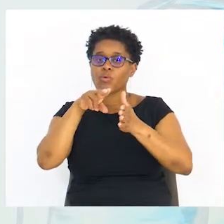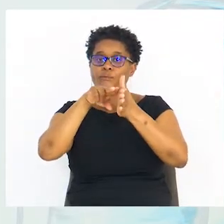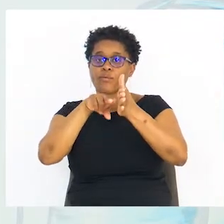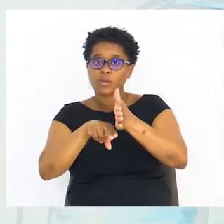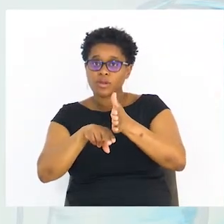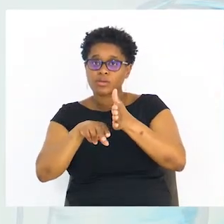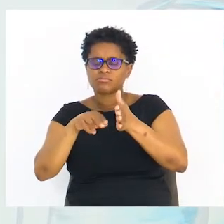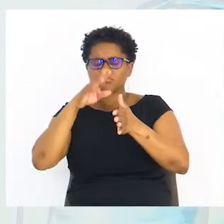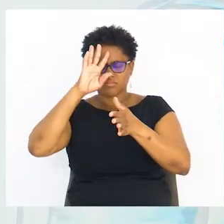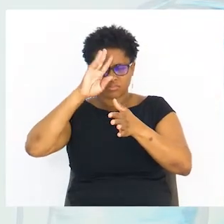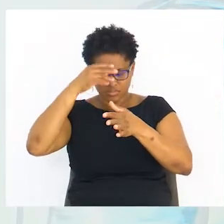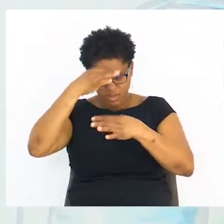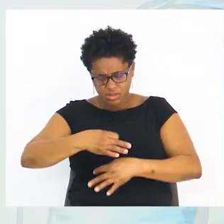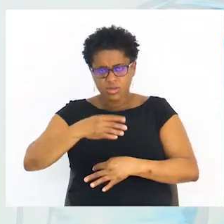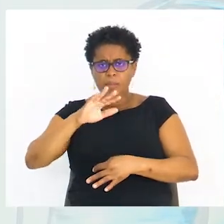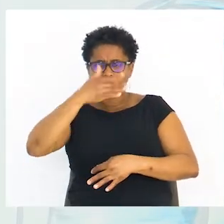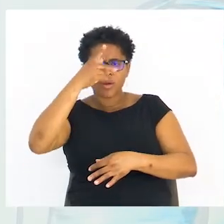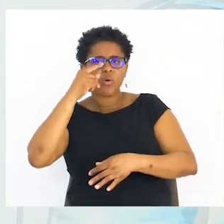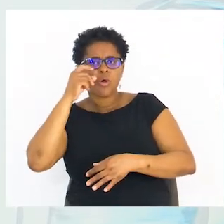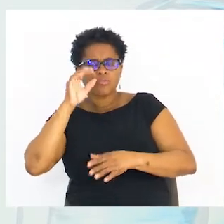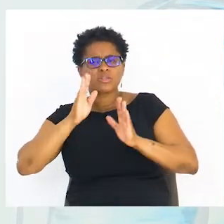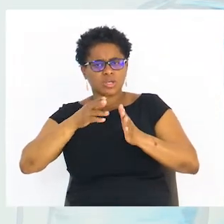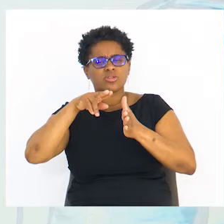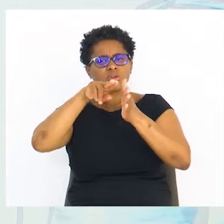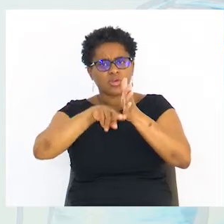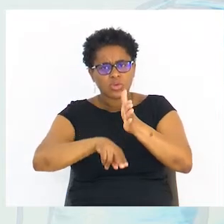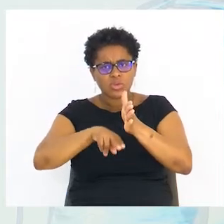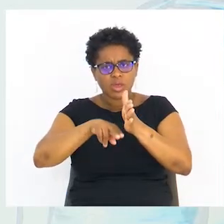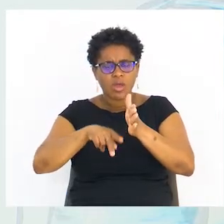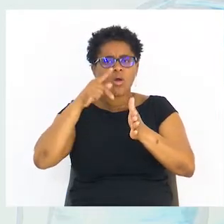Acredita-se que os primeiros homens já tinham enterrado os seus mortos